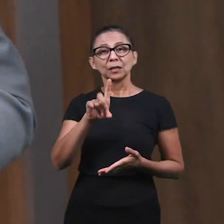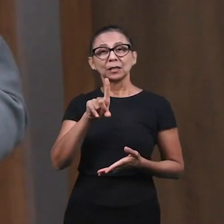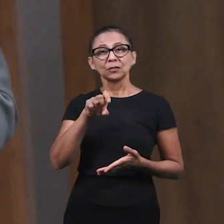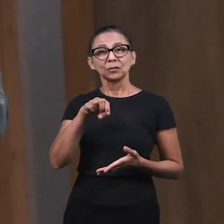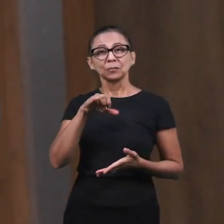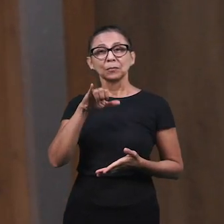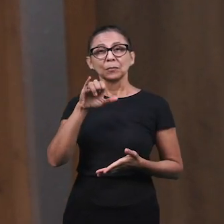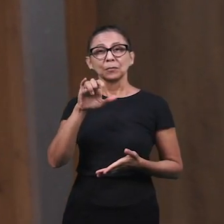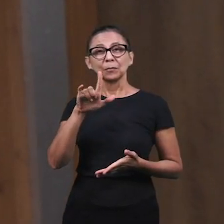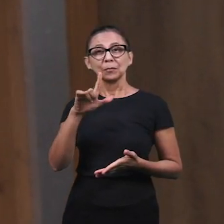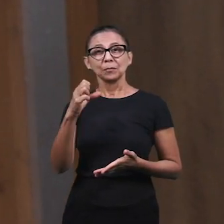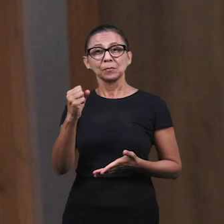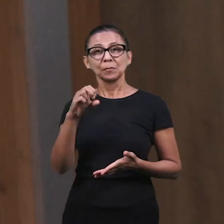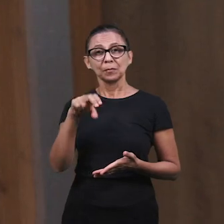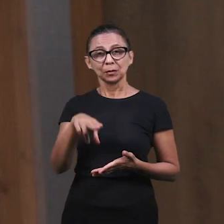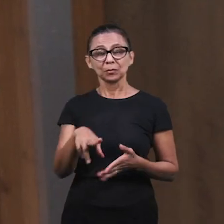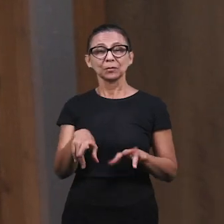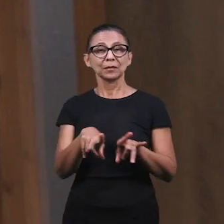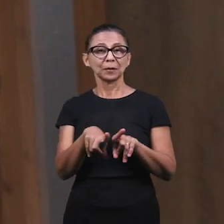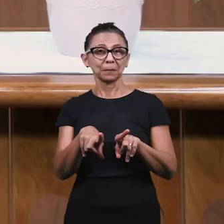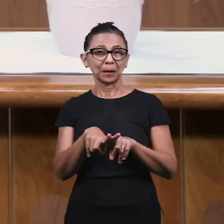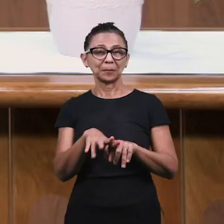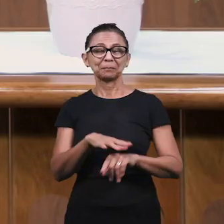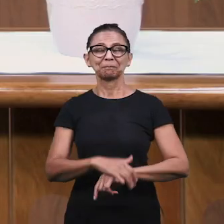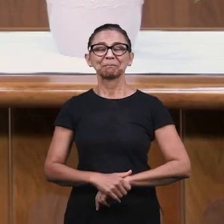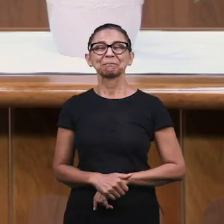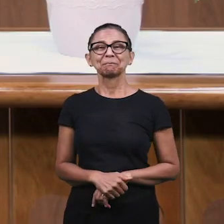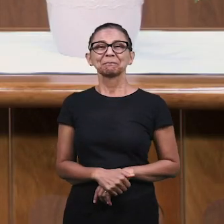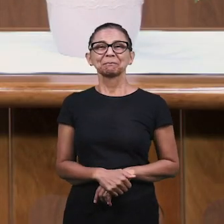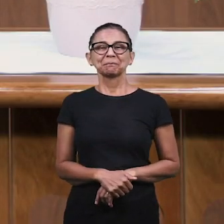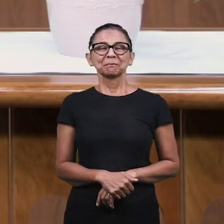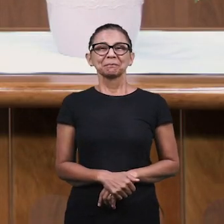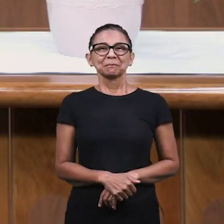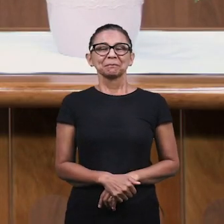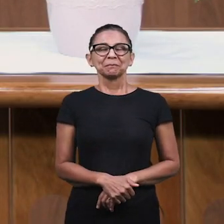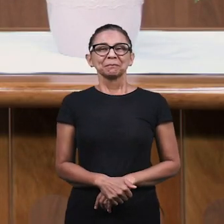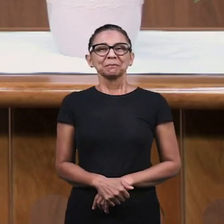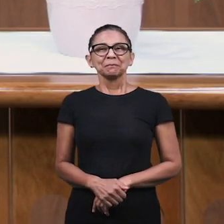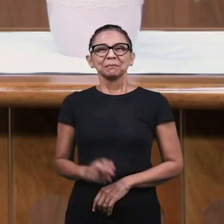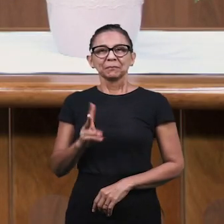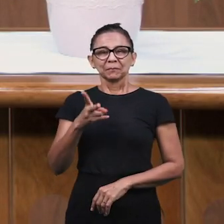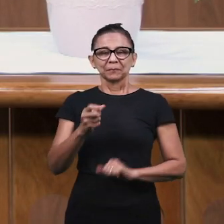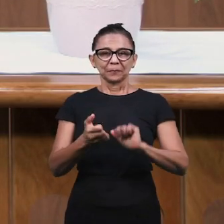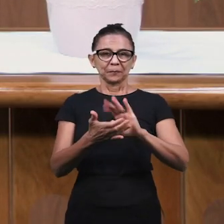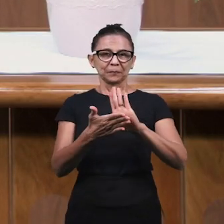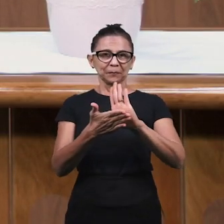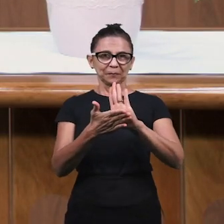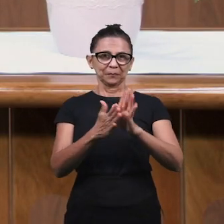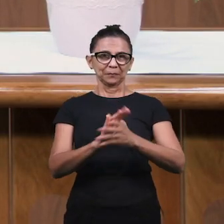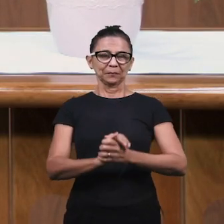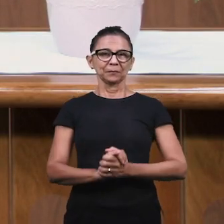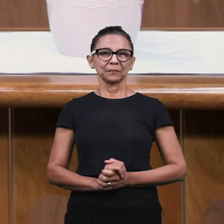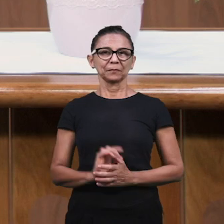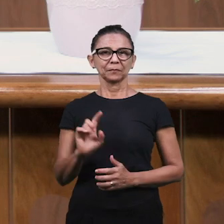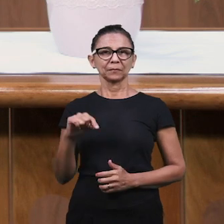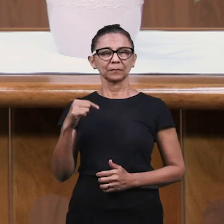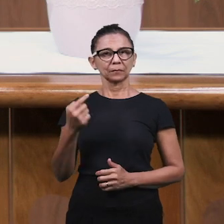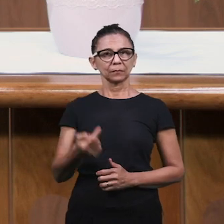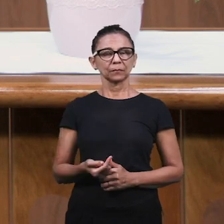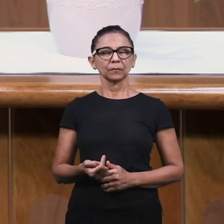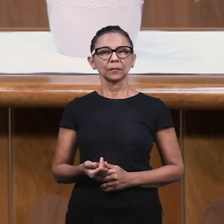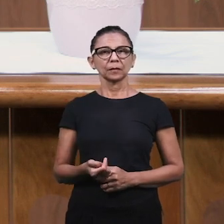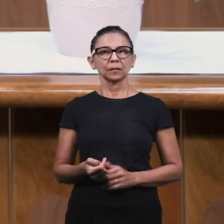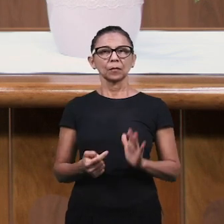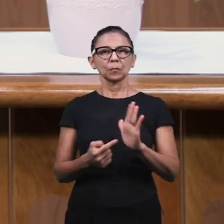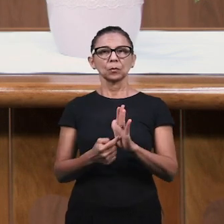Pereira, aí de Brasília, no Distrito Federal. Nós vamos cantar um louvor ao Senhor agora, vamos adorar o Senhor com mais um hino e, na sequência,